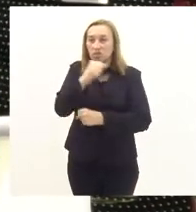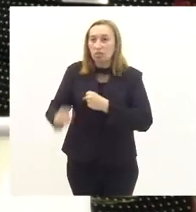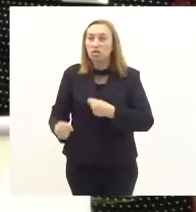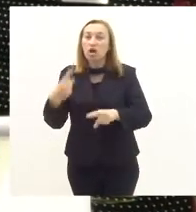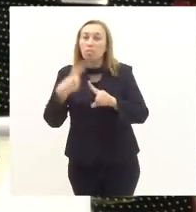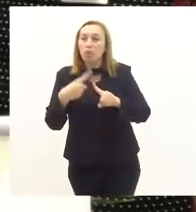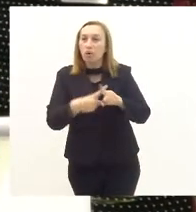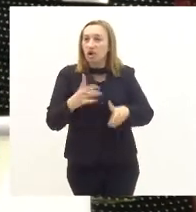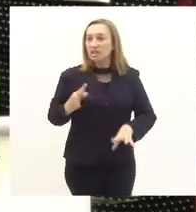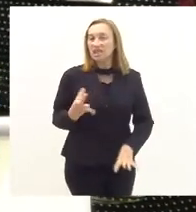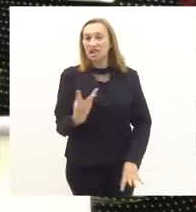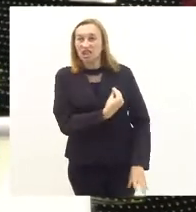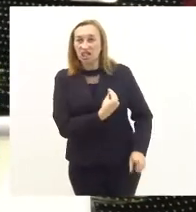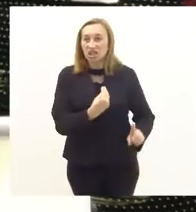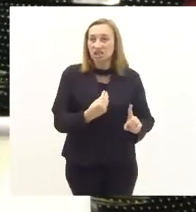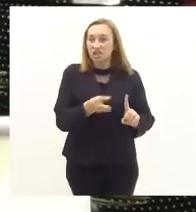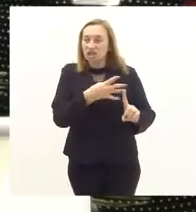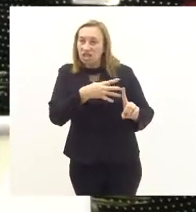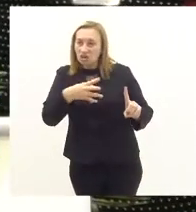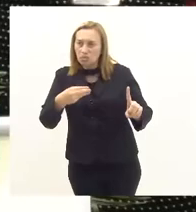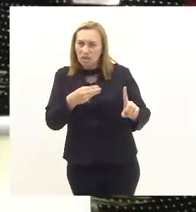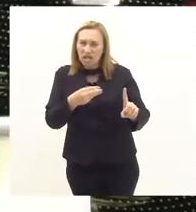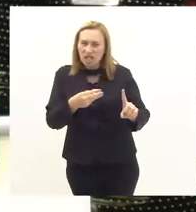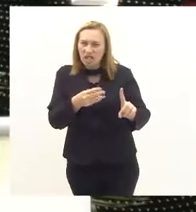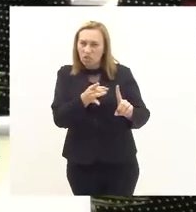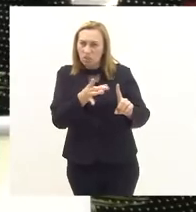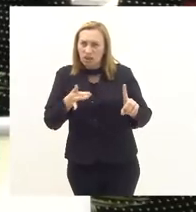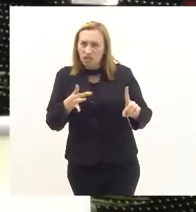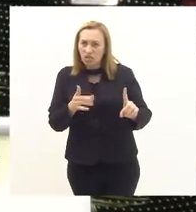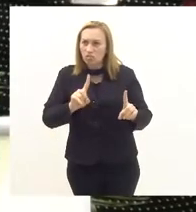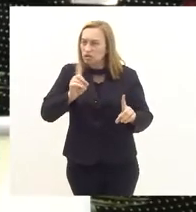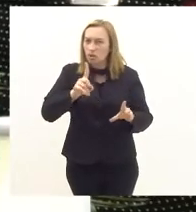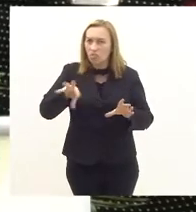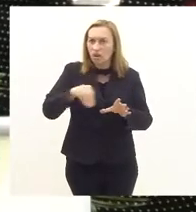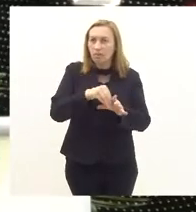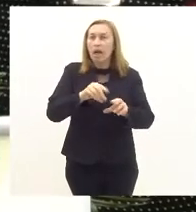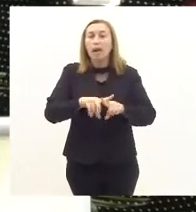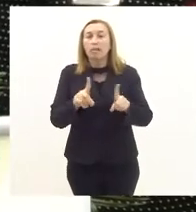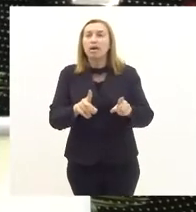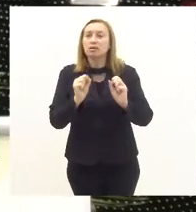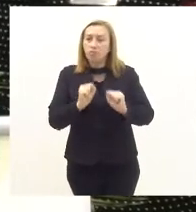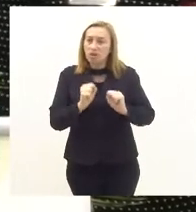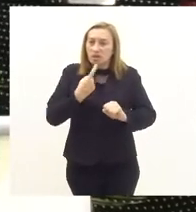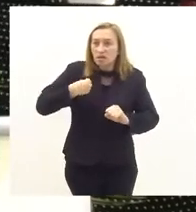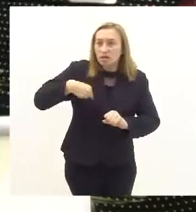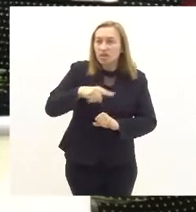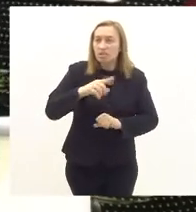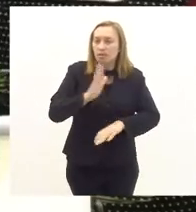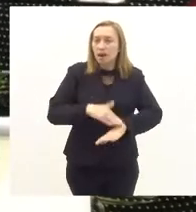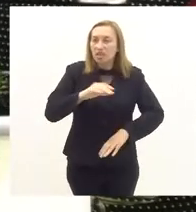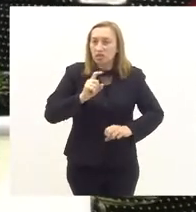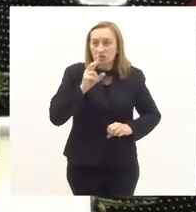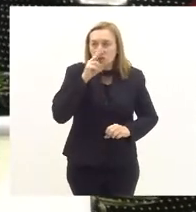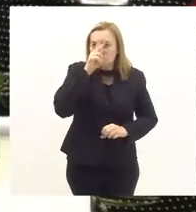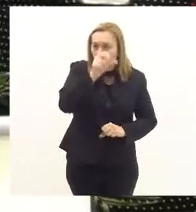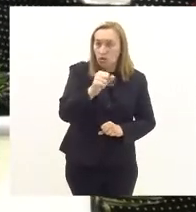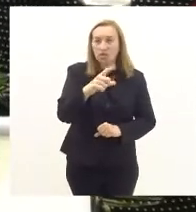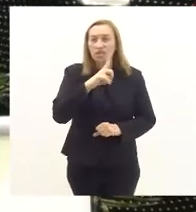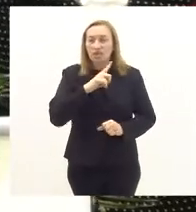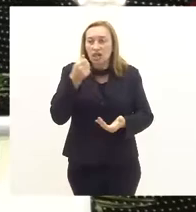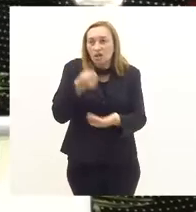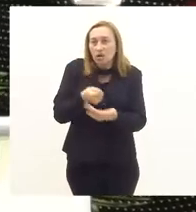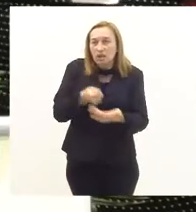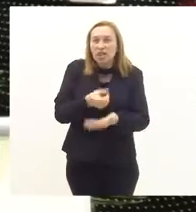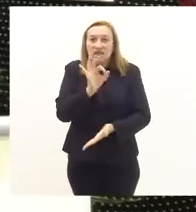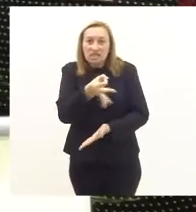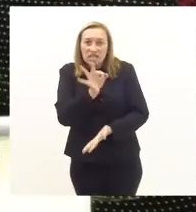porque transfobia em lugar nenhum do Brasil cabe, que a gente possa sair daqui mais fortalecido com as cobranças e que, de fato,